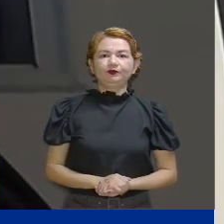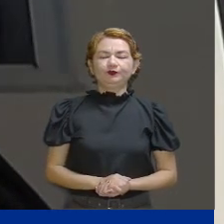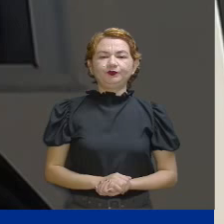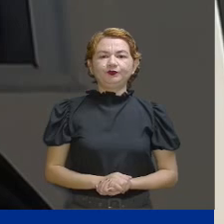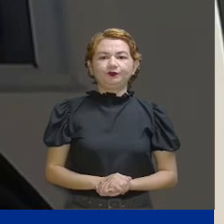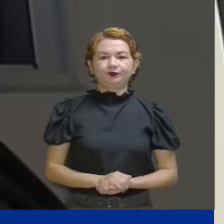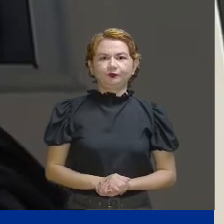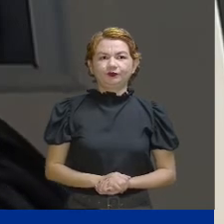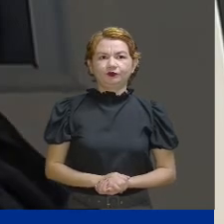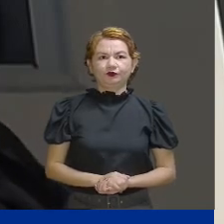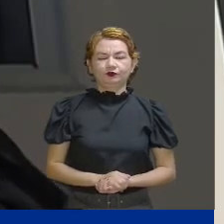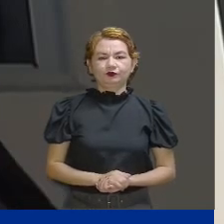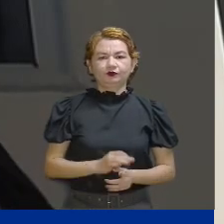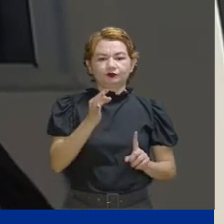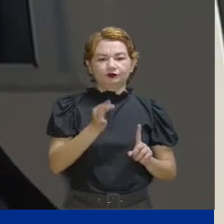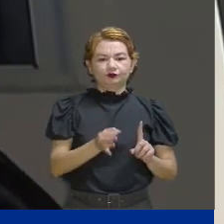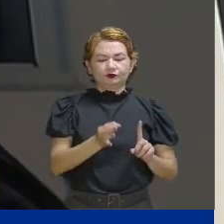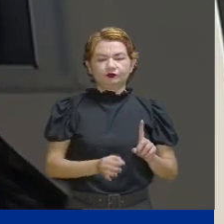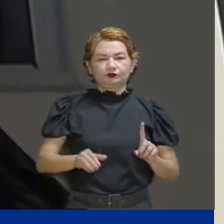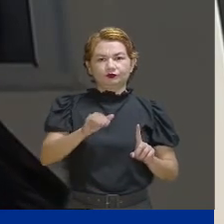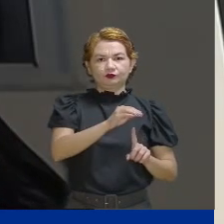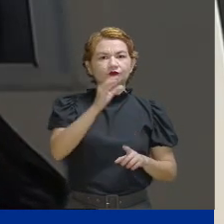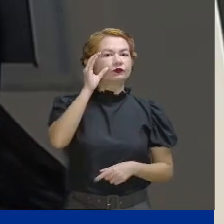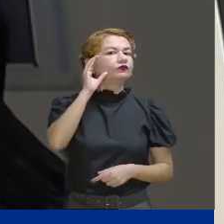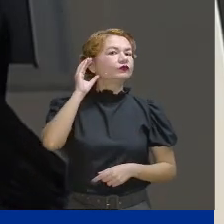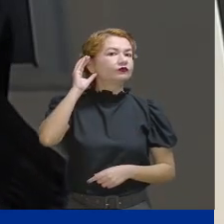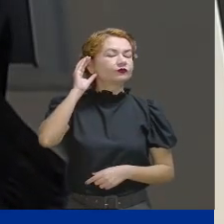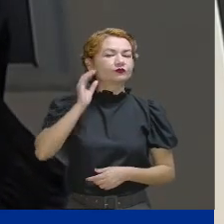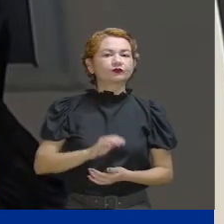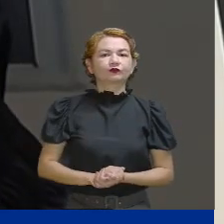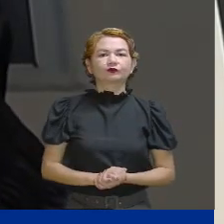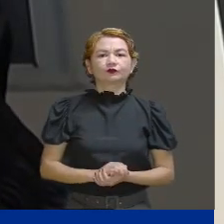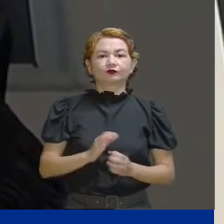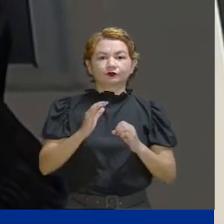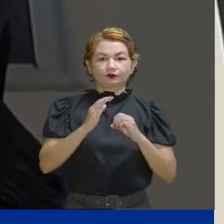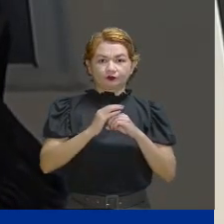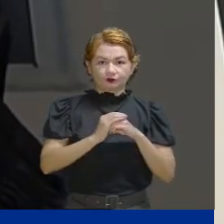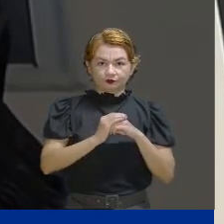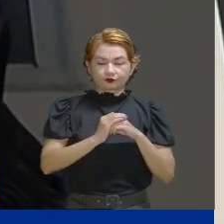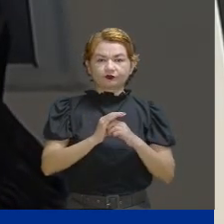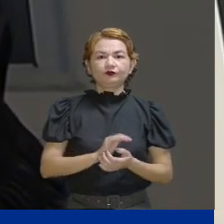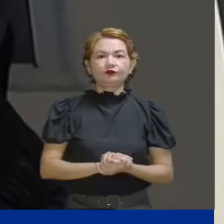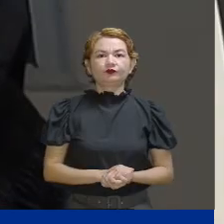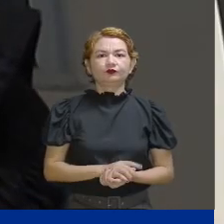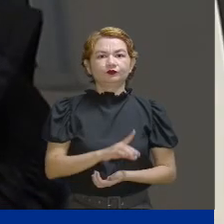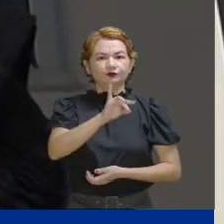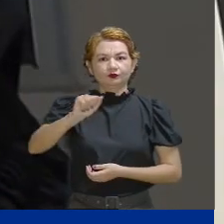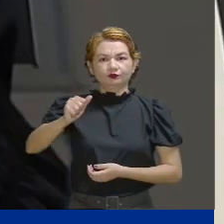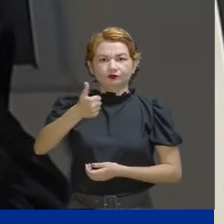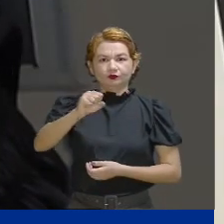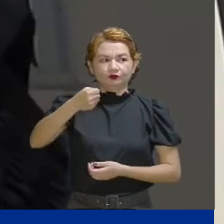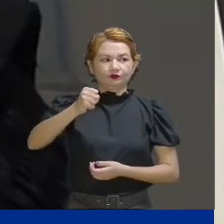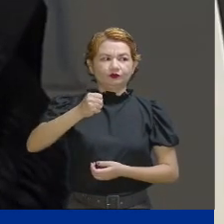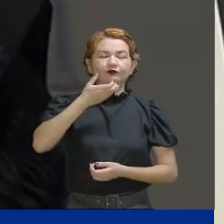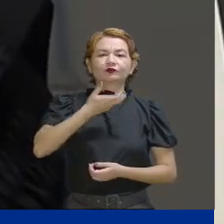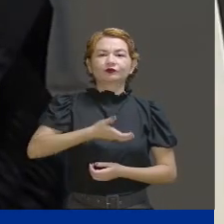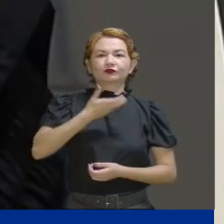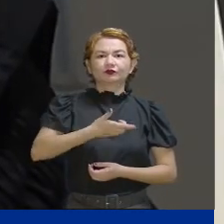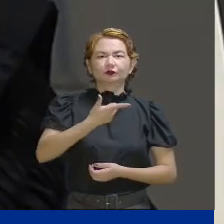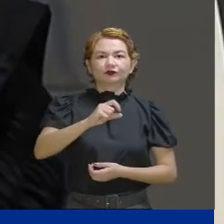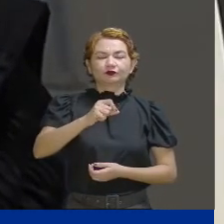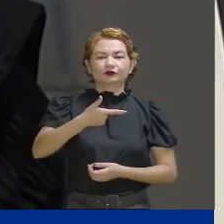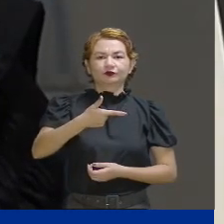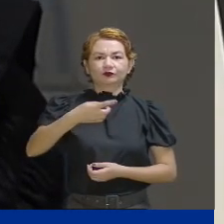de Souza, desembargador Carmo Antônio. Tribunal Regional Eleitoral do Amapá, no dia 18 de dezembro